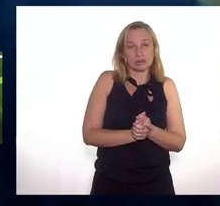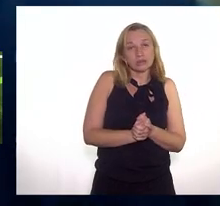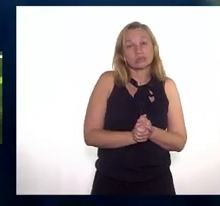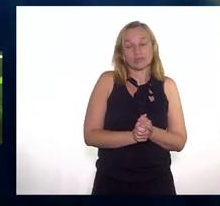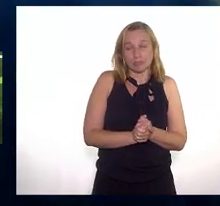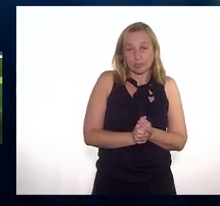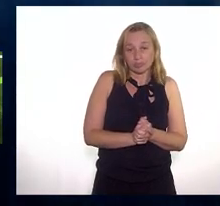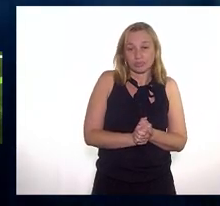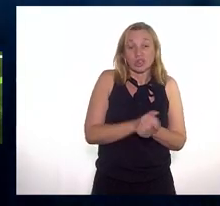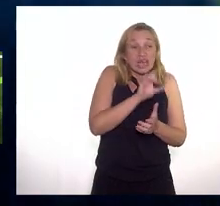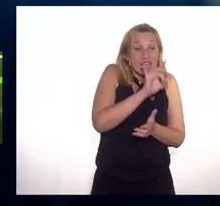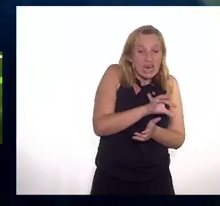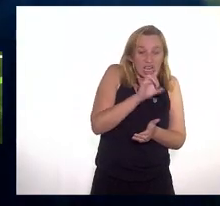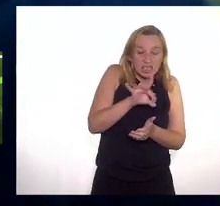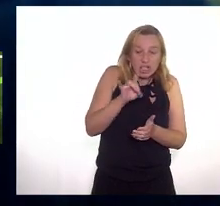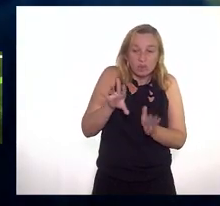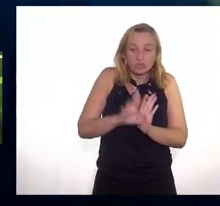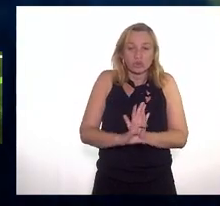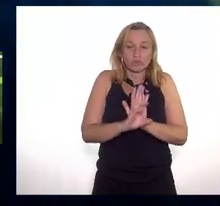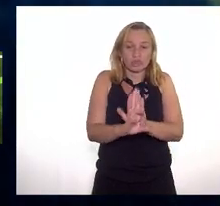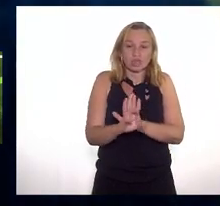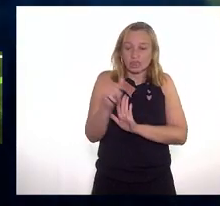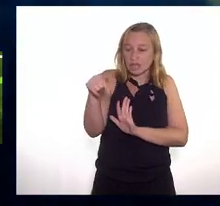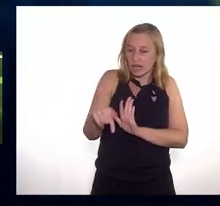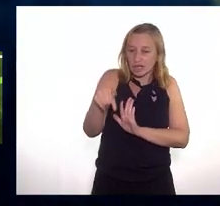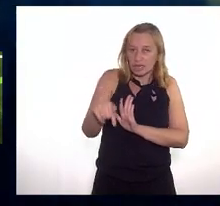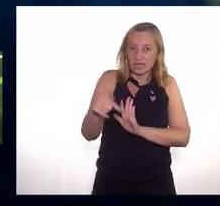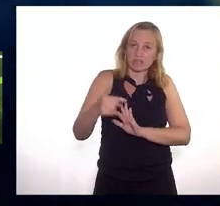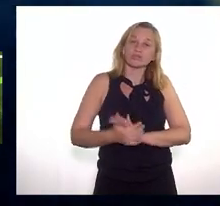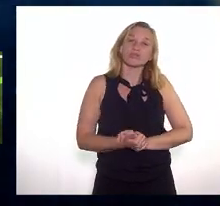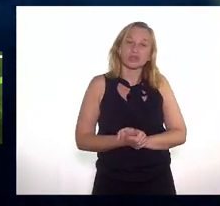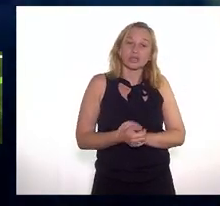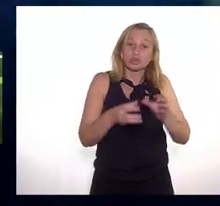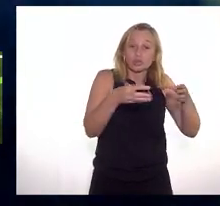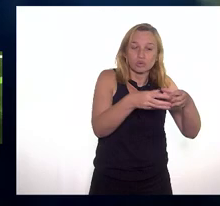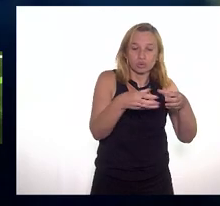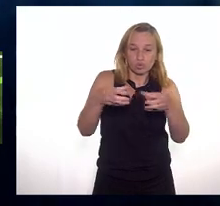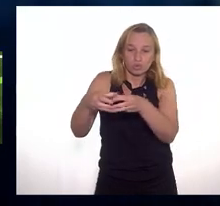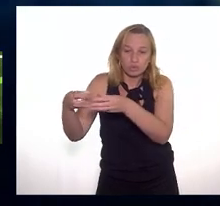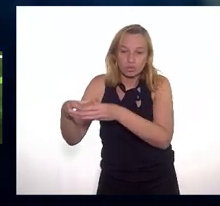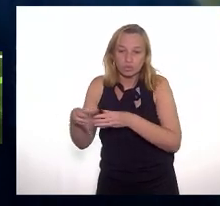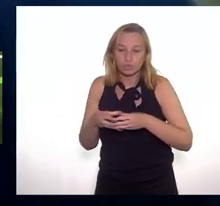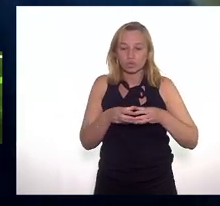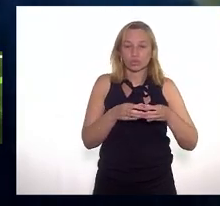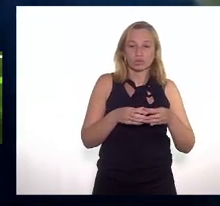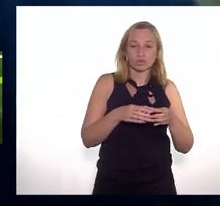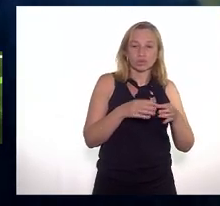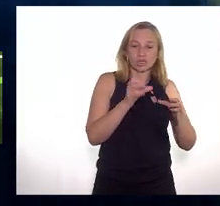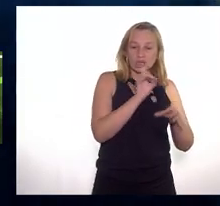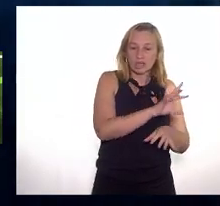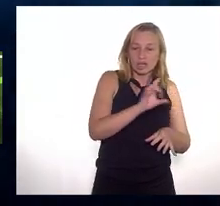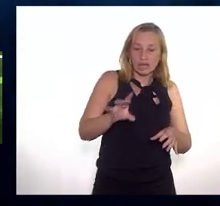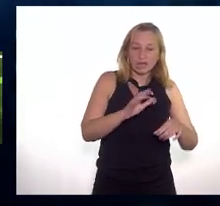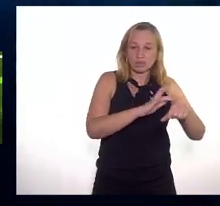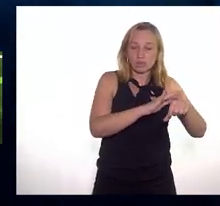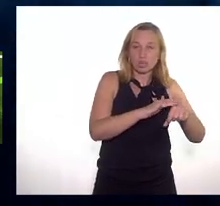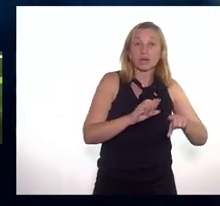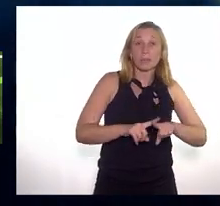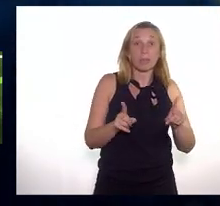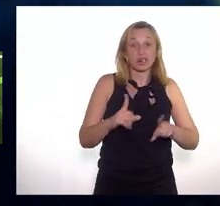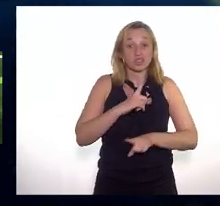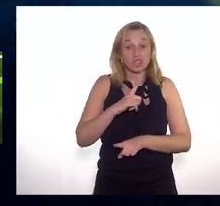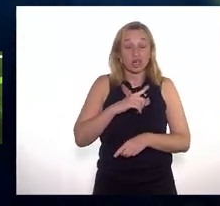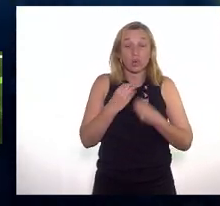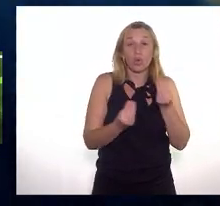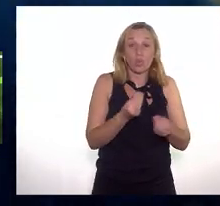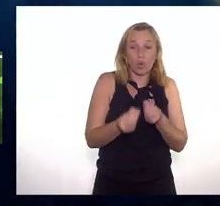terríveis. De cada um dos representantes aqui, tá? Dos grupos específicos de doença. Mas que existe